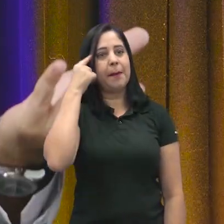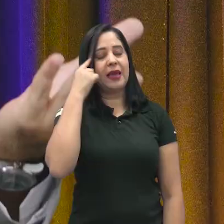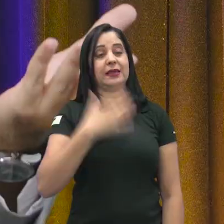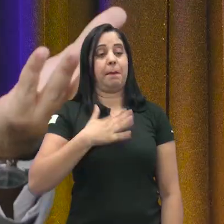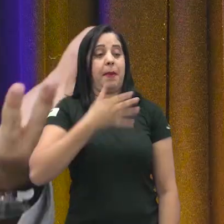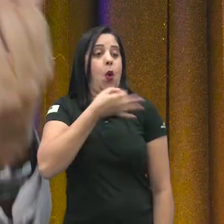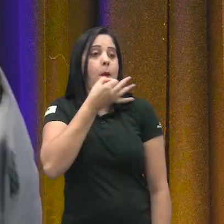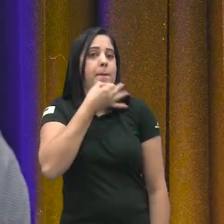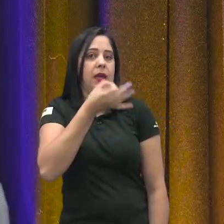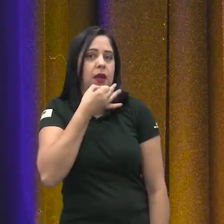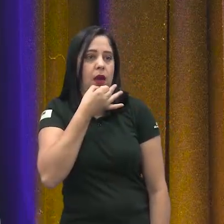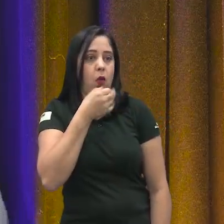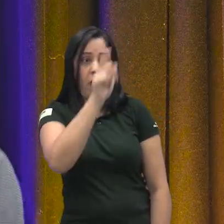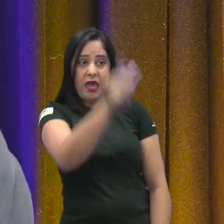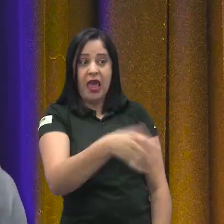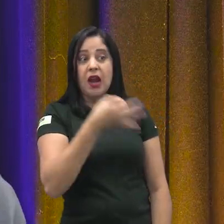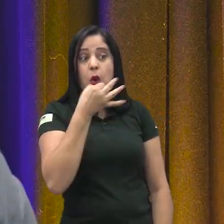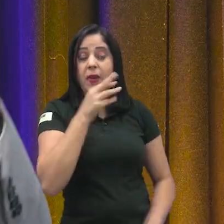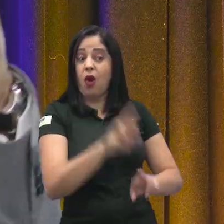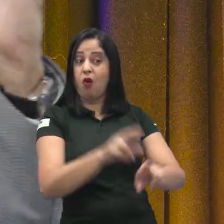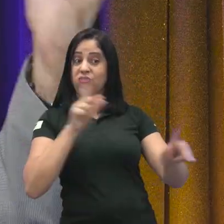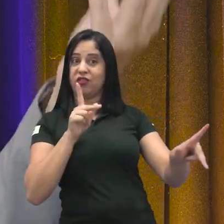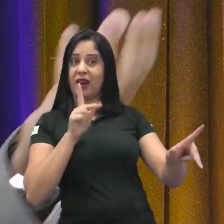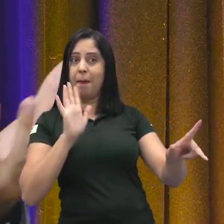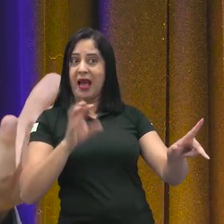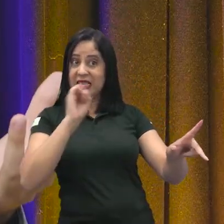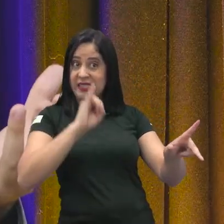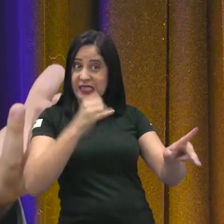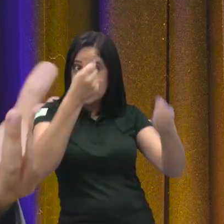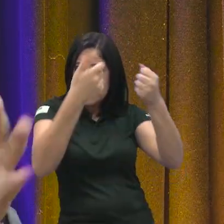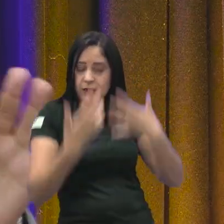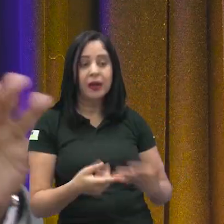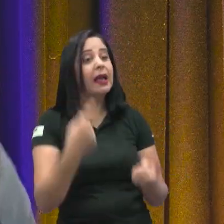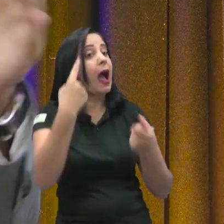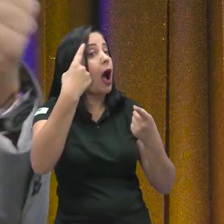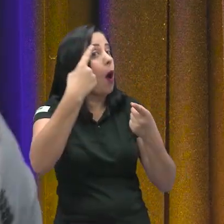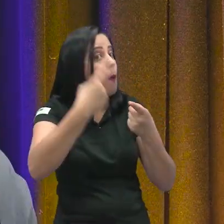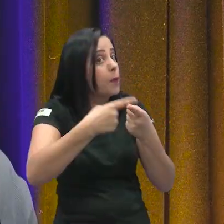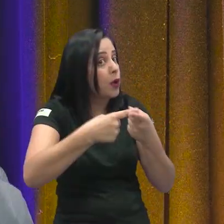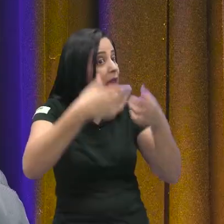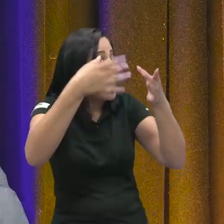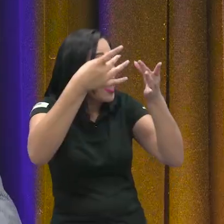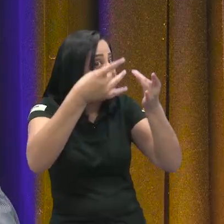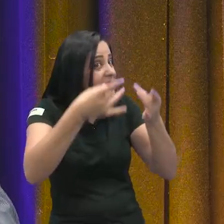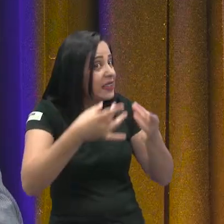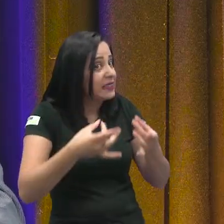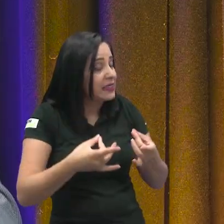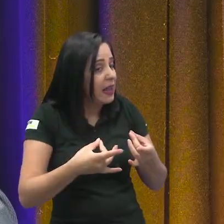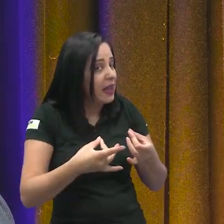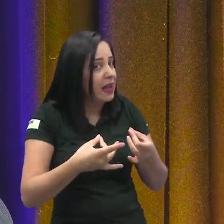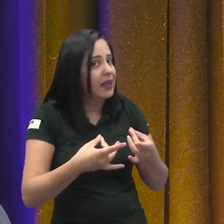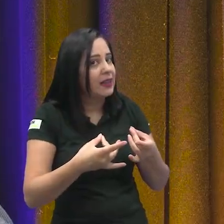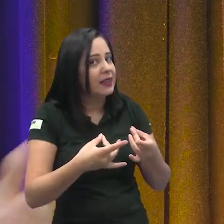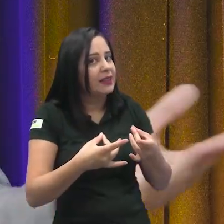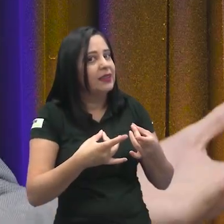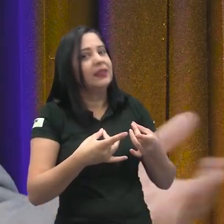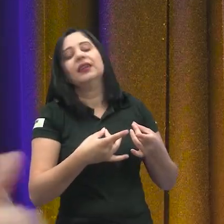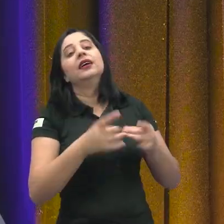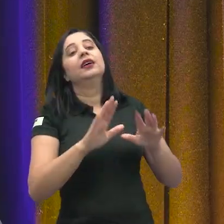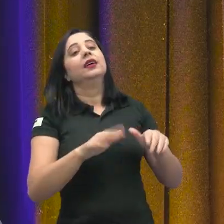opinião daquele sistema, eu posso ter outra. Mas se o porquê é conjunto, não importa a sua opinião e a minha, importa é onde a gente vai